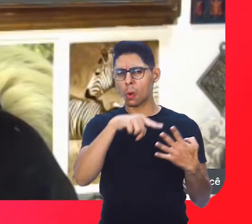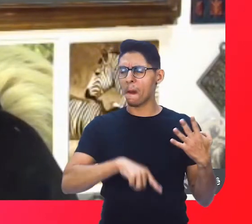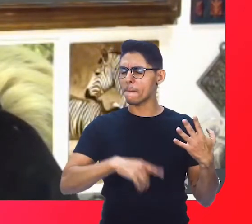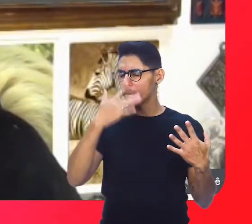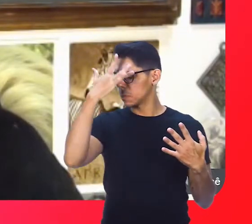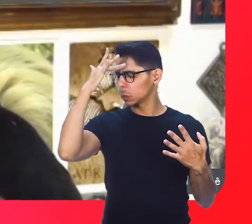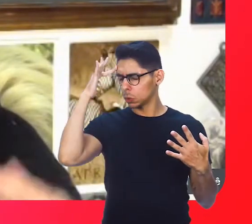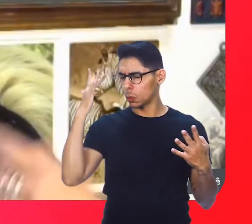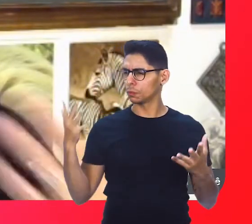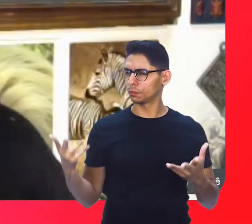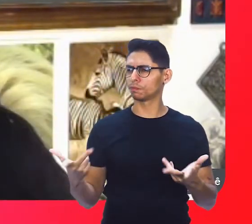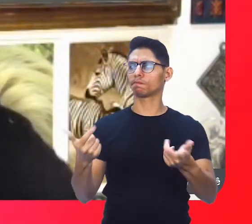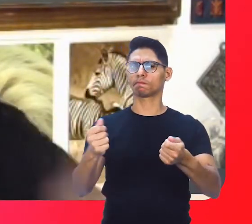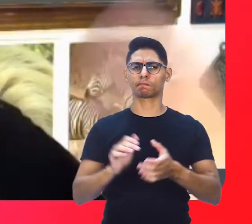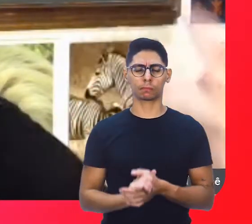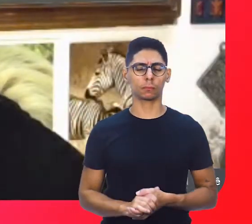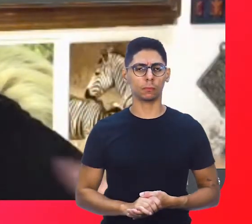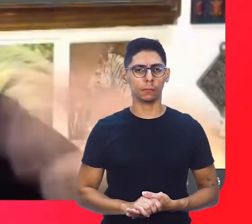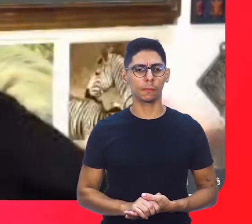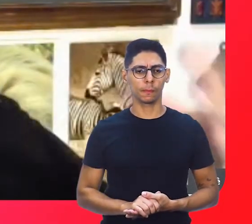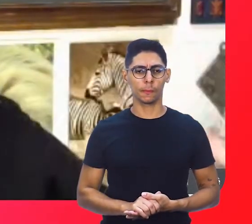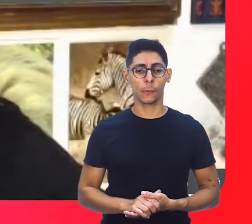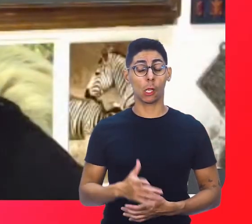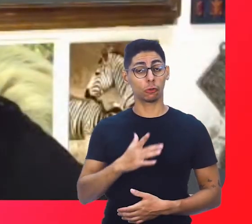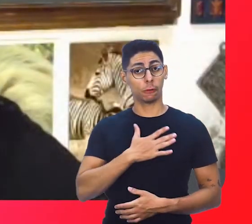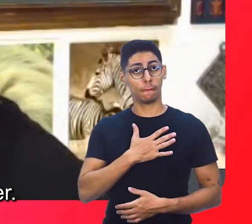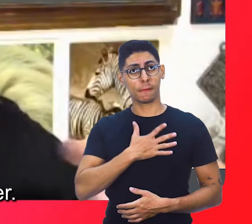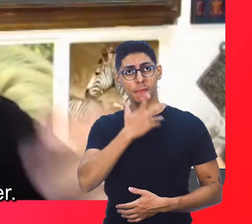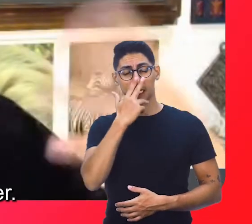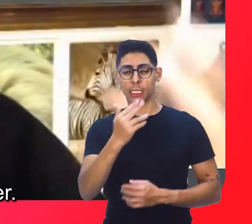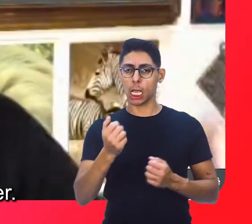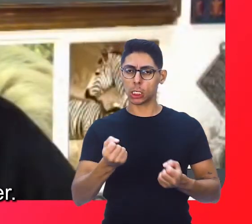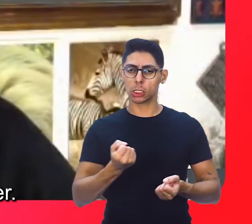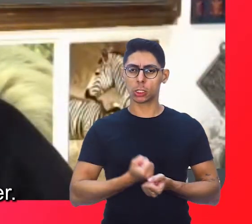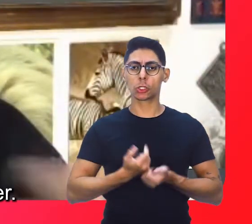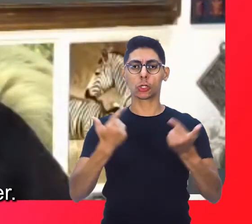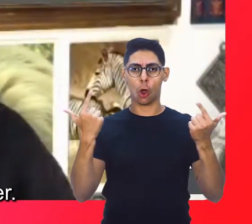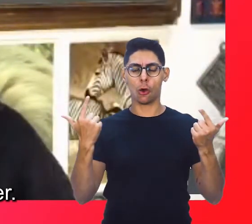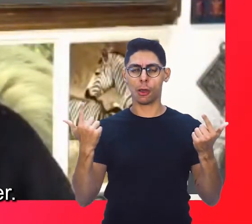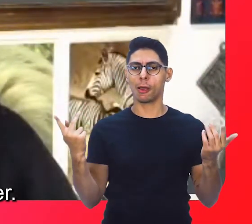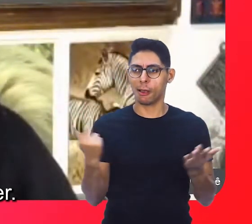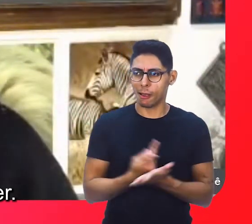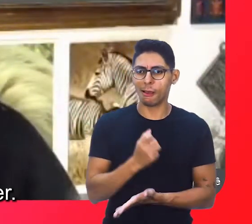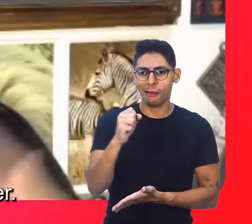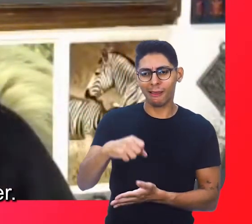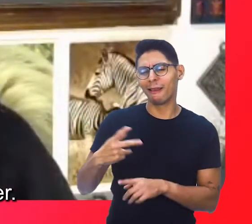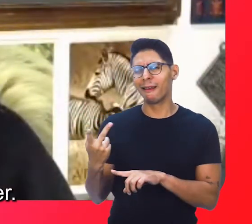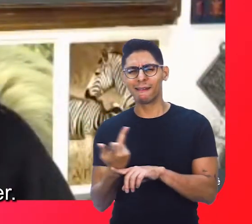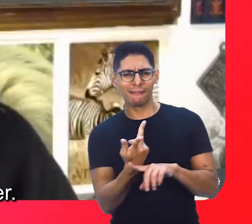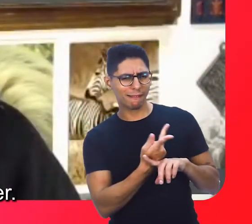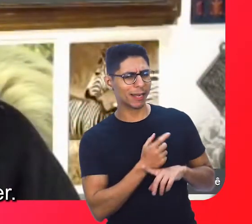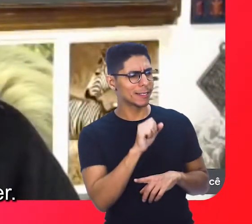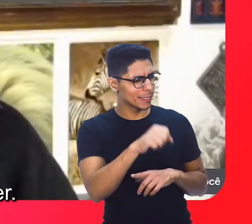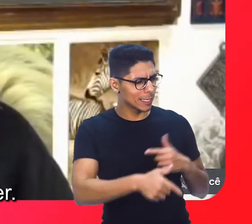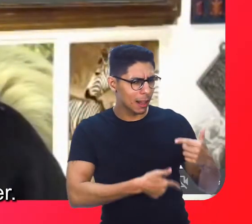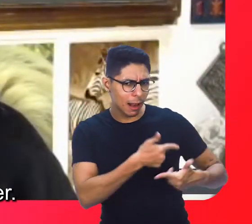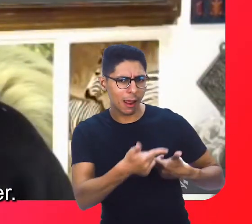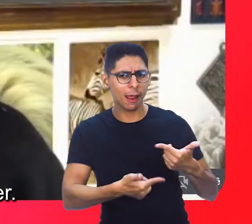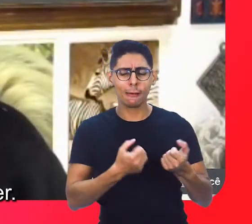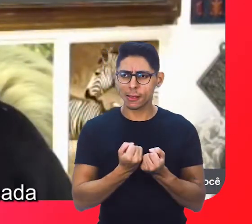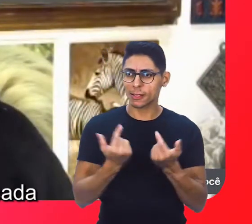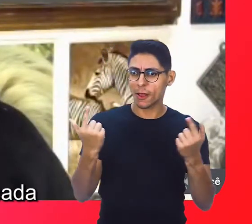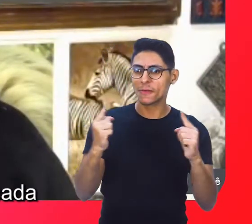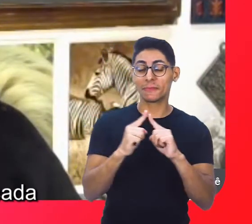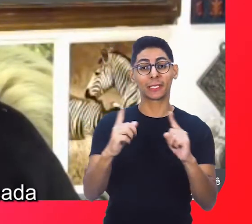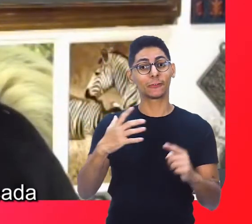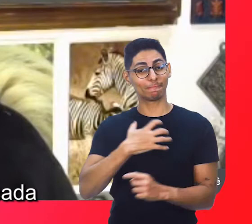eu fui muito assim, muita sorte mesmo. Eu procurei essa sorte, é verdade, mas ela veio porque eu queria